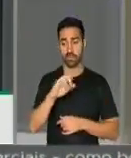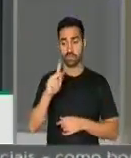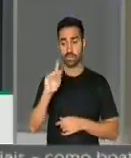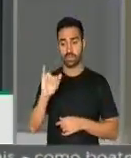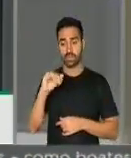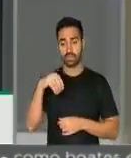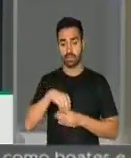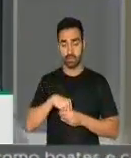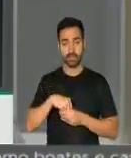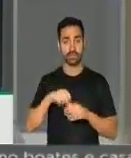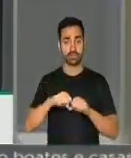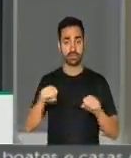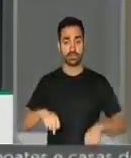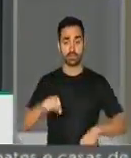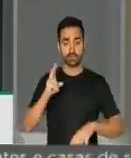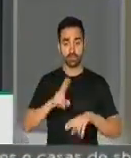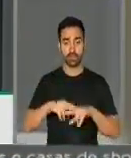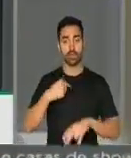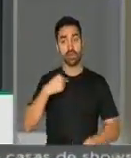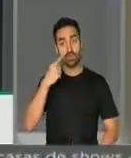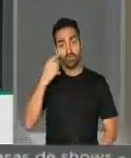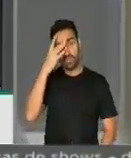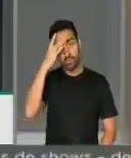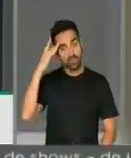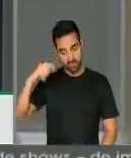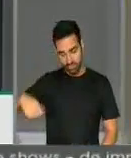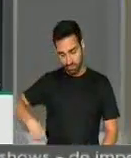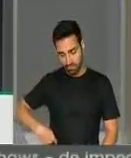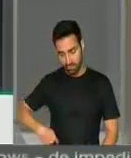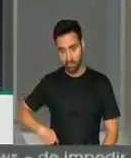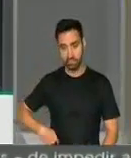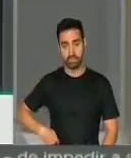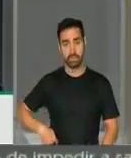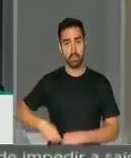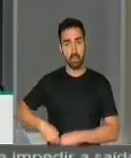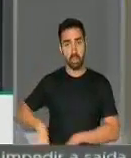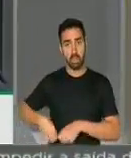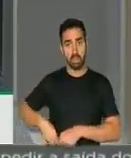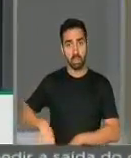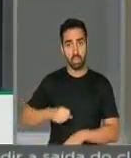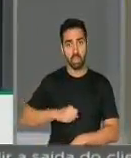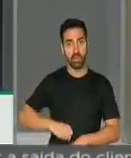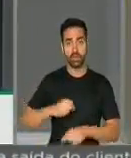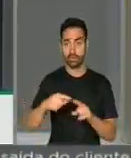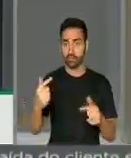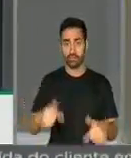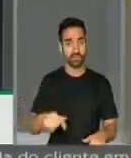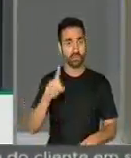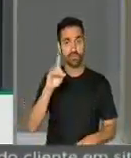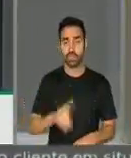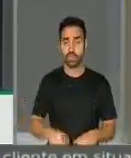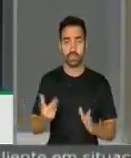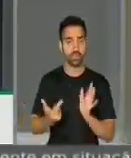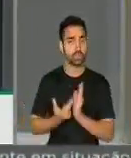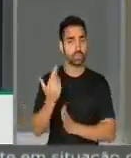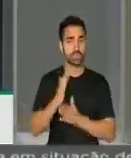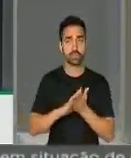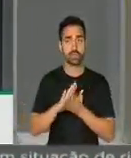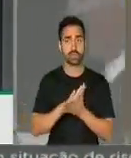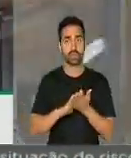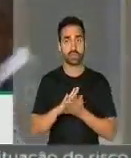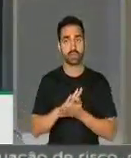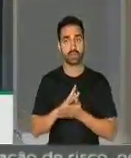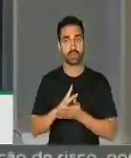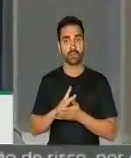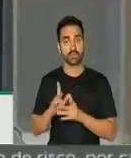penitenciário eu vi gente colostomizada colocando fezes pela barriga sem o direito a uma cirurgia para